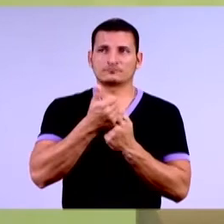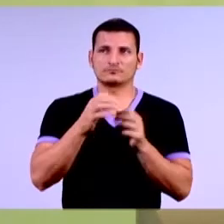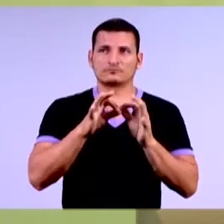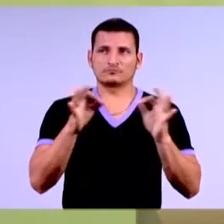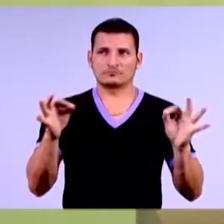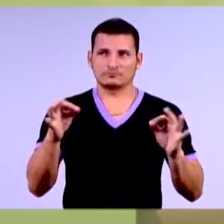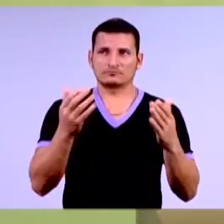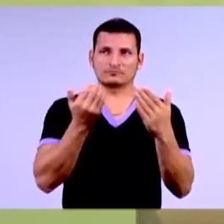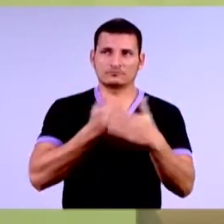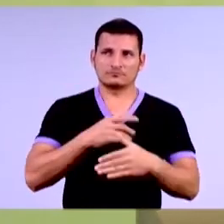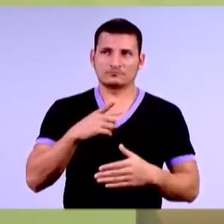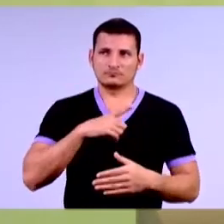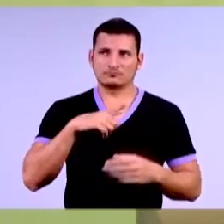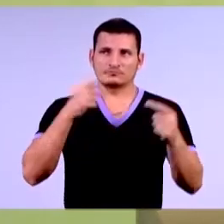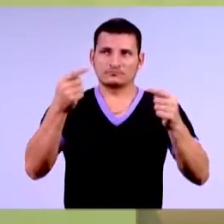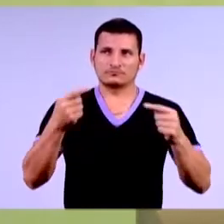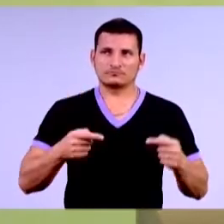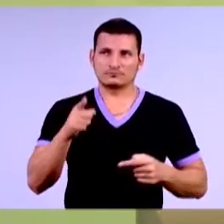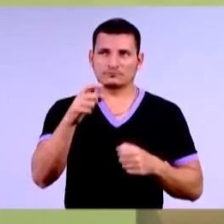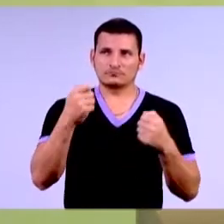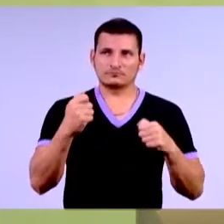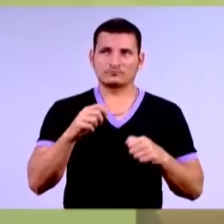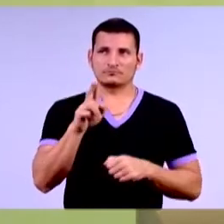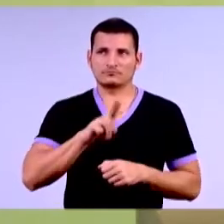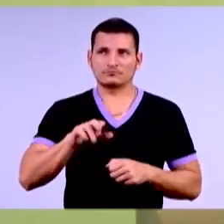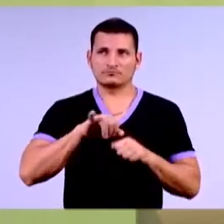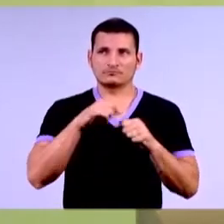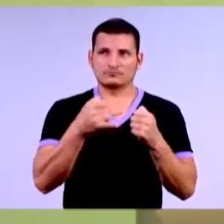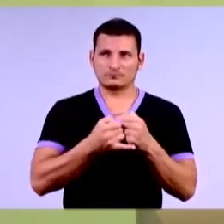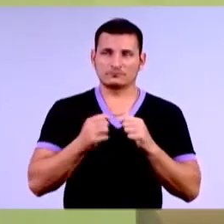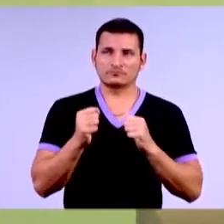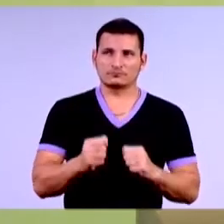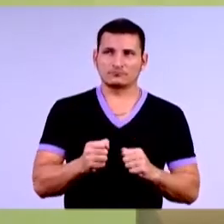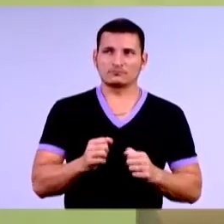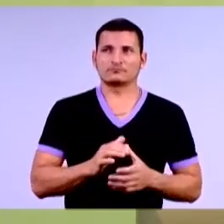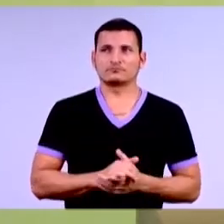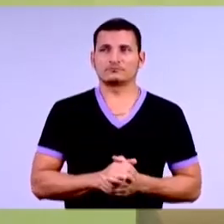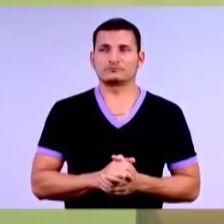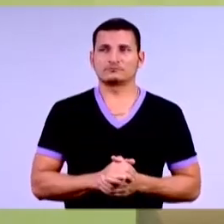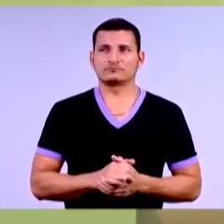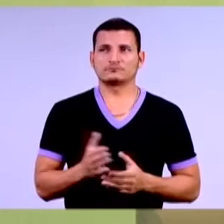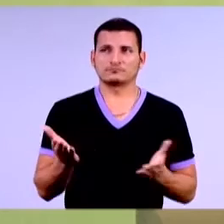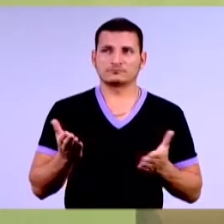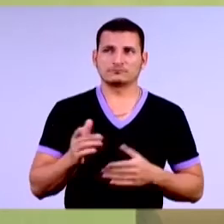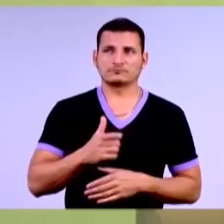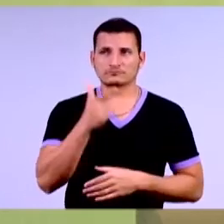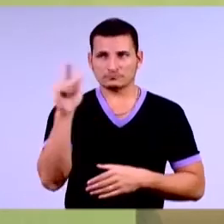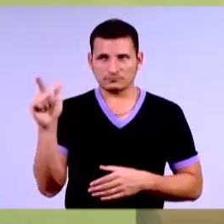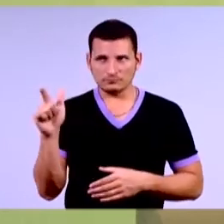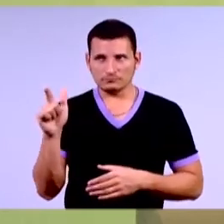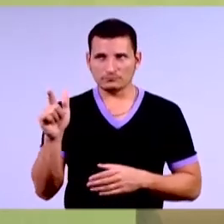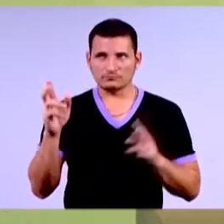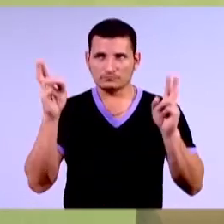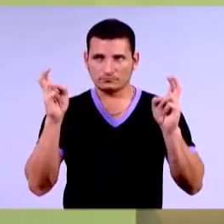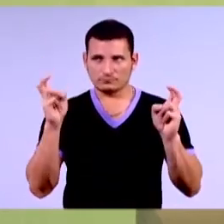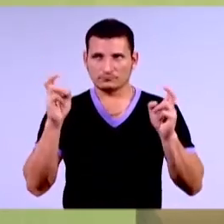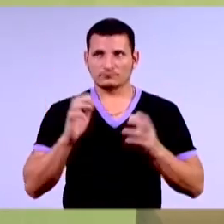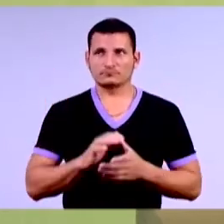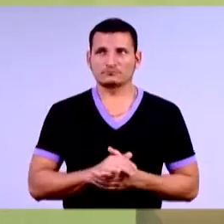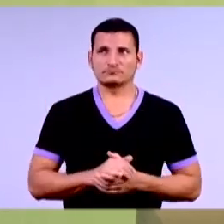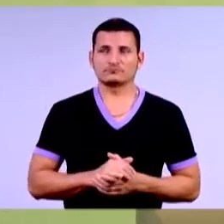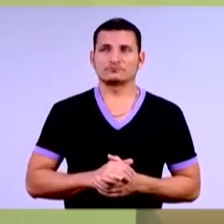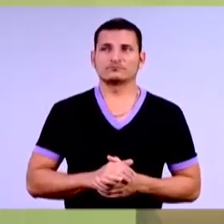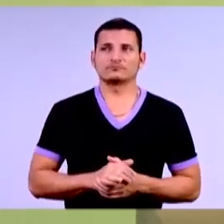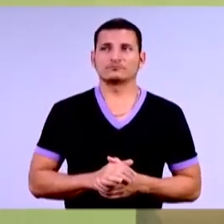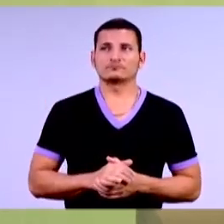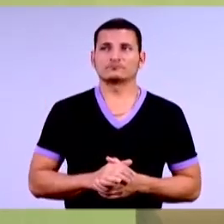prova tem uma questão que vocês têm que usar os aditivos possessivos passando agora para um outro assunto já que é uma revisão a gente tem que ser bem